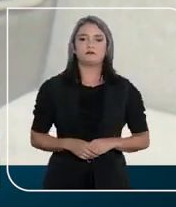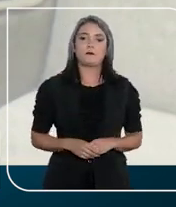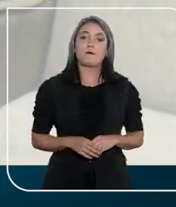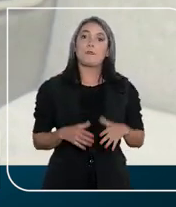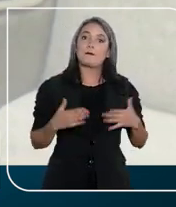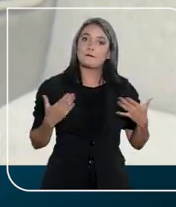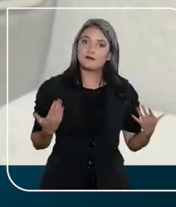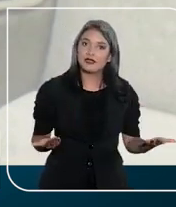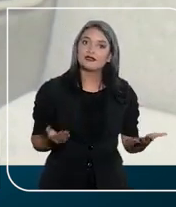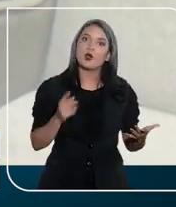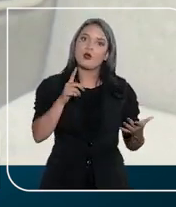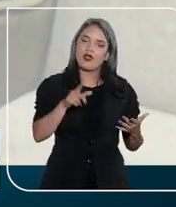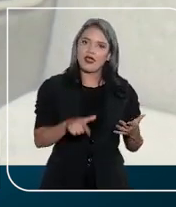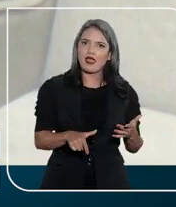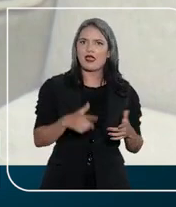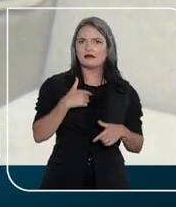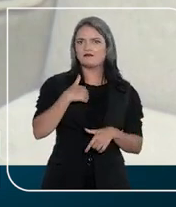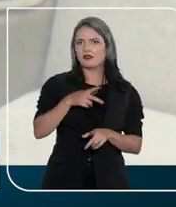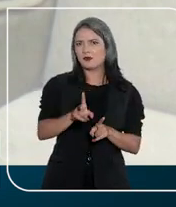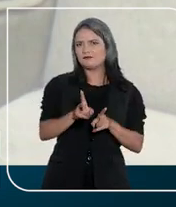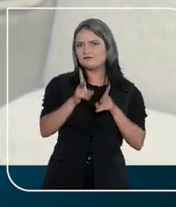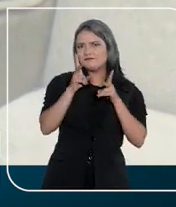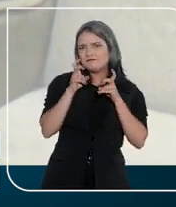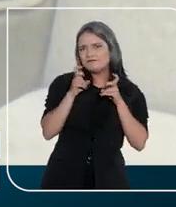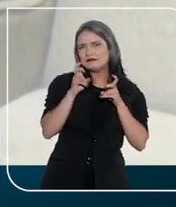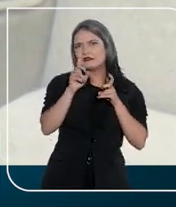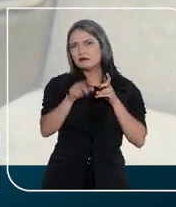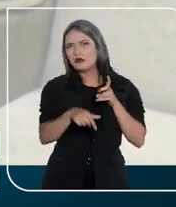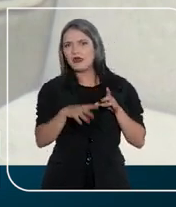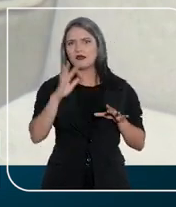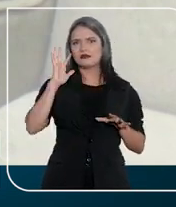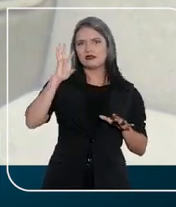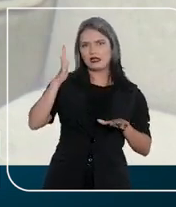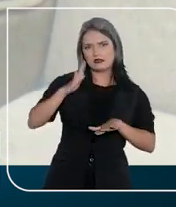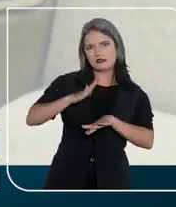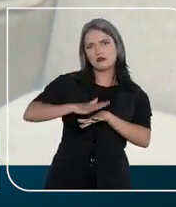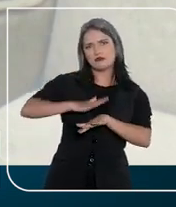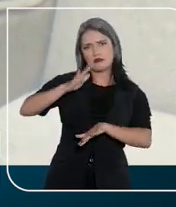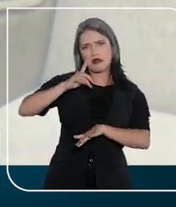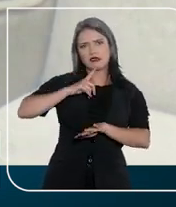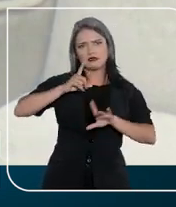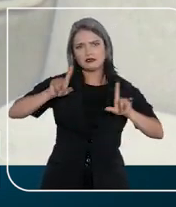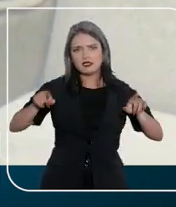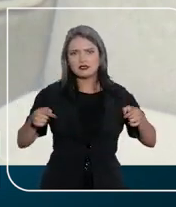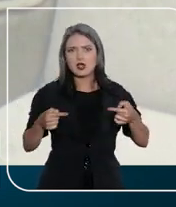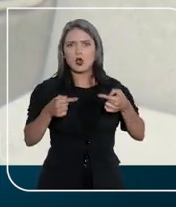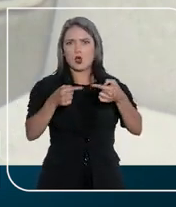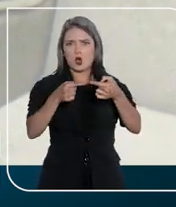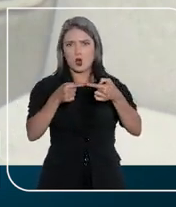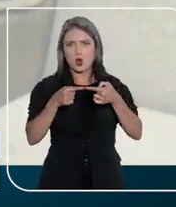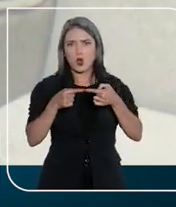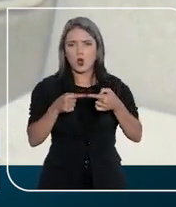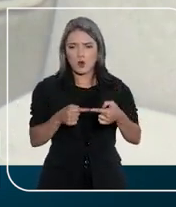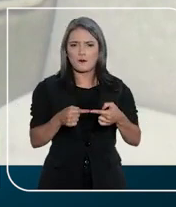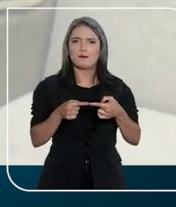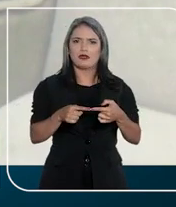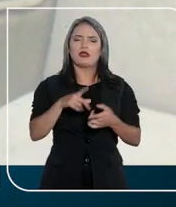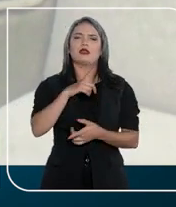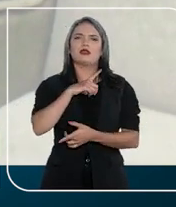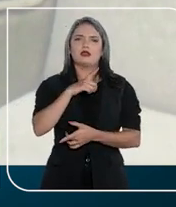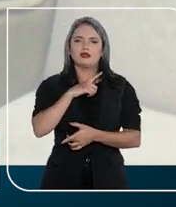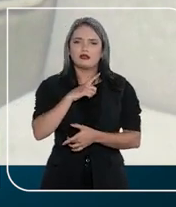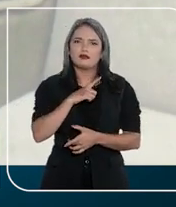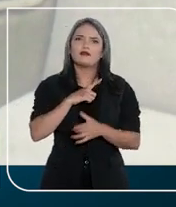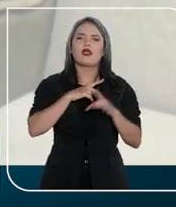menos esse é o entendimento que eu considero mais razoável, que está mais de acordo com o princípio da vinculação ao instrumento convocatório,